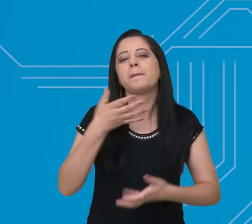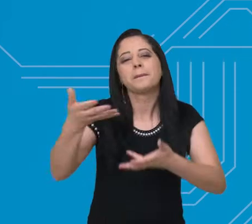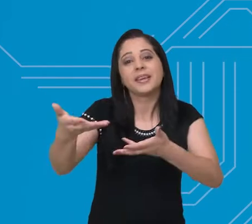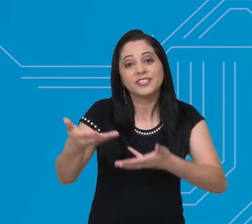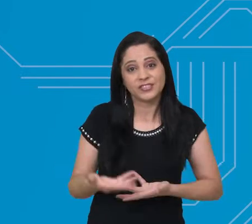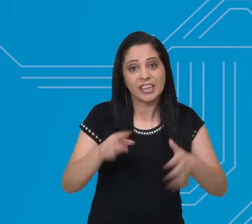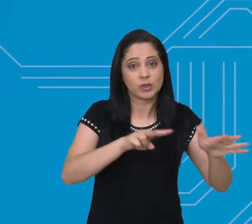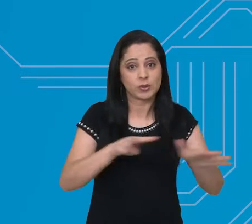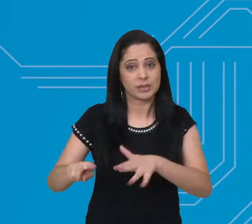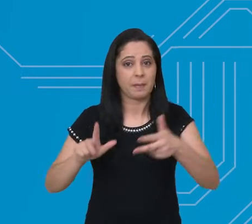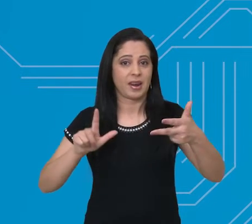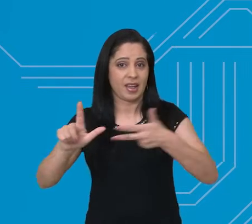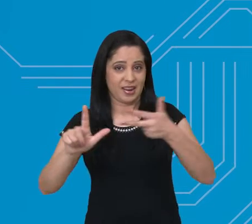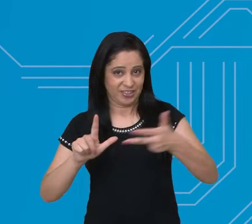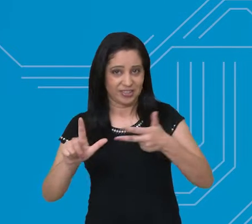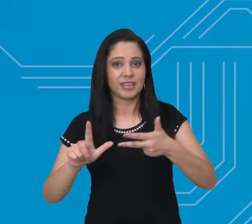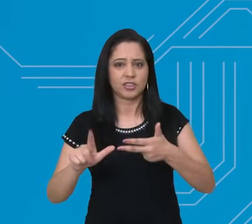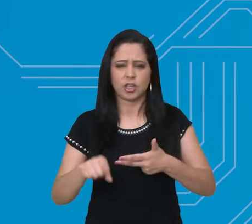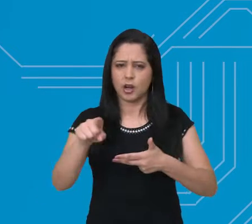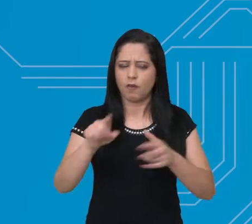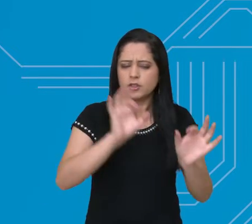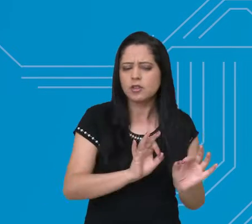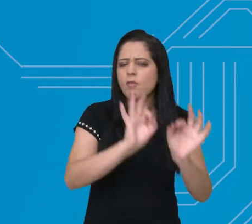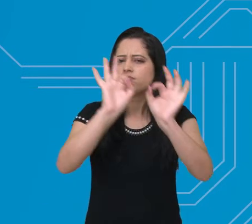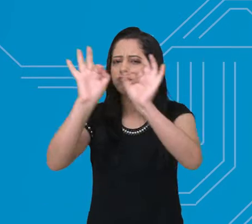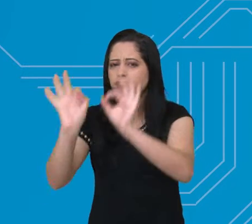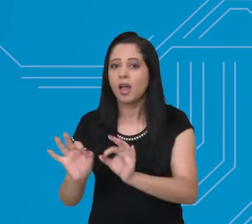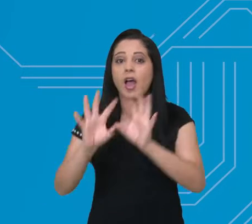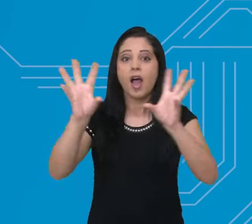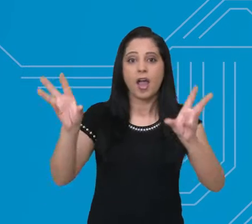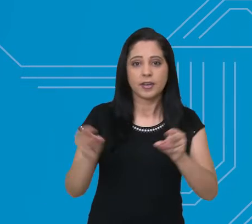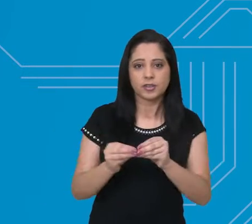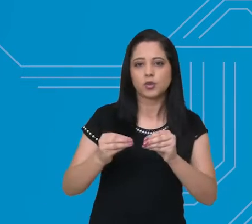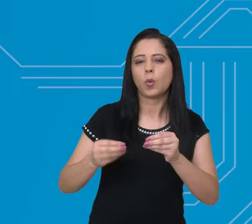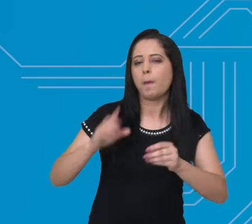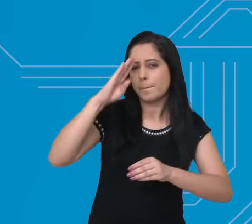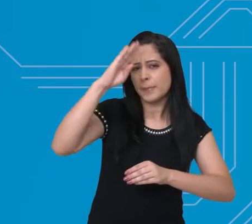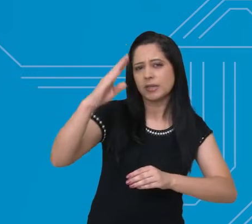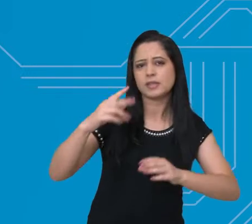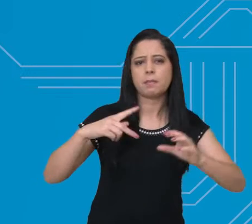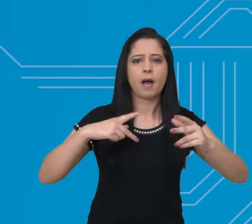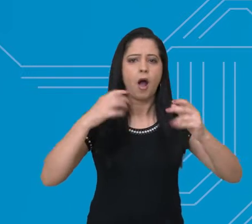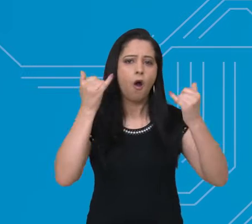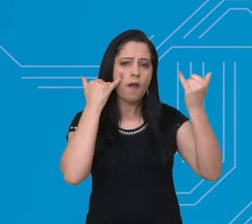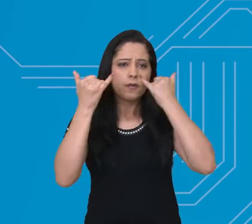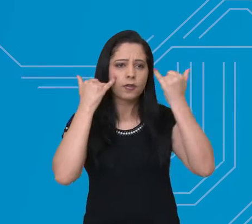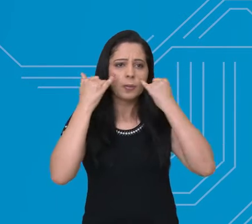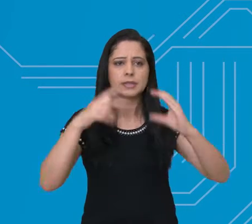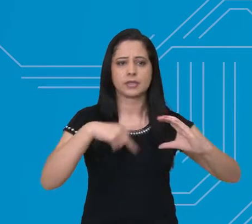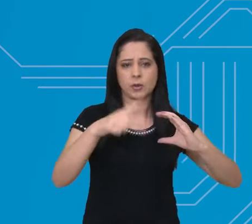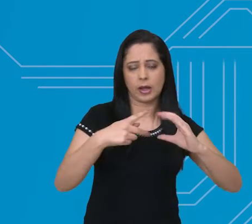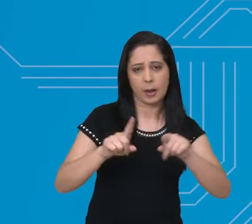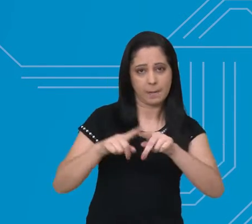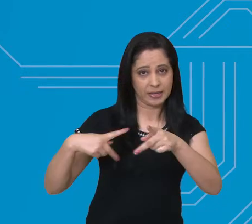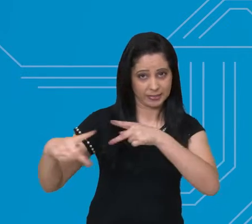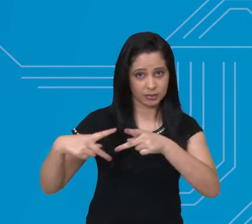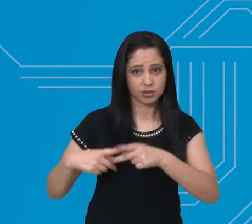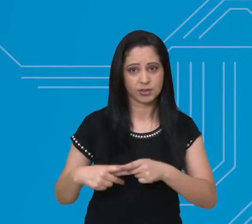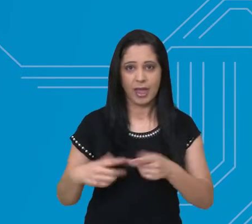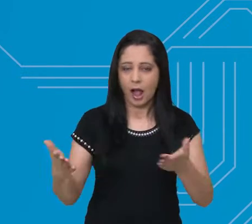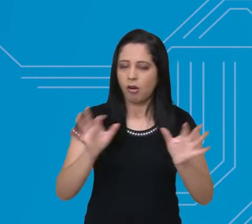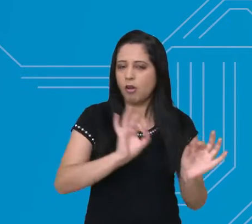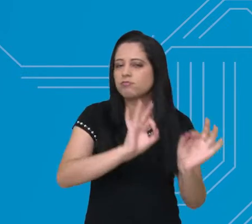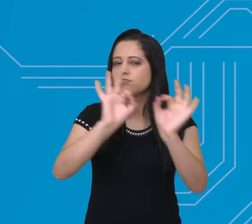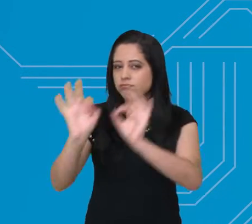seja bem-vindo ao Semana Legislativa, aqui você confere o resumo das principais notícias que marcaram a semana na Câmara de São José.